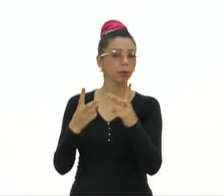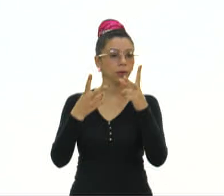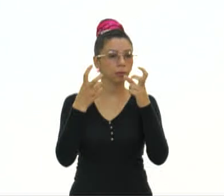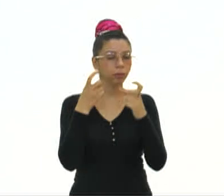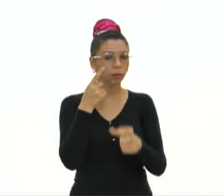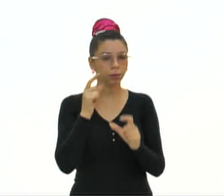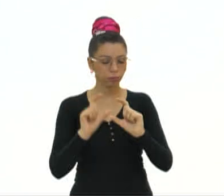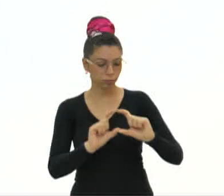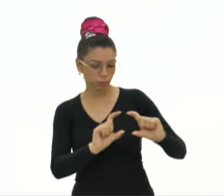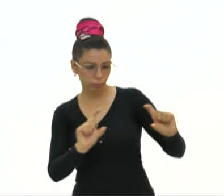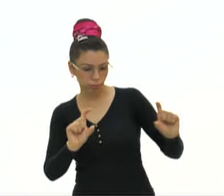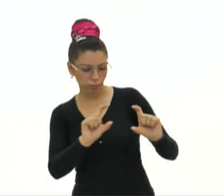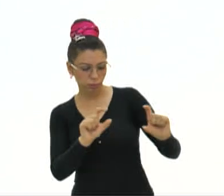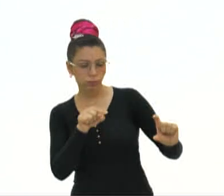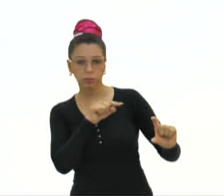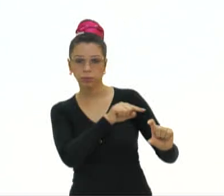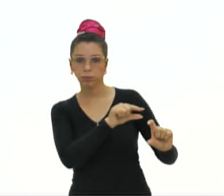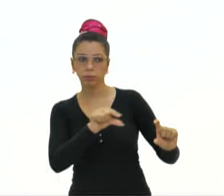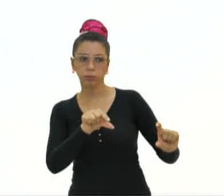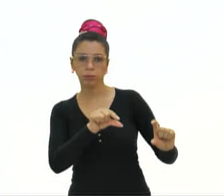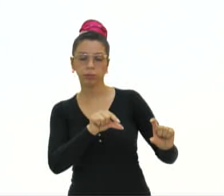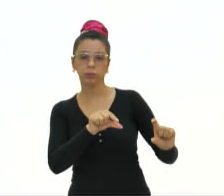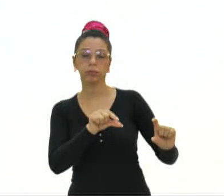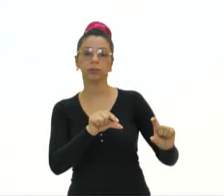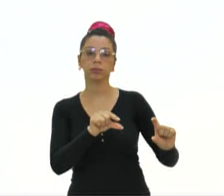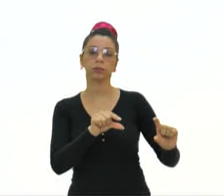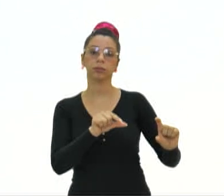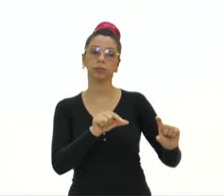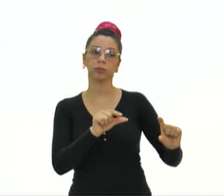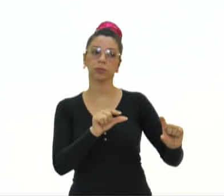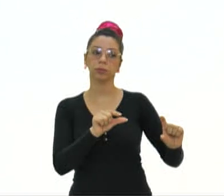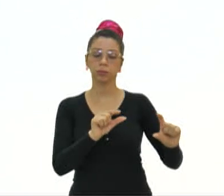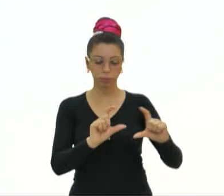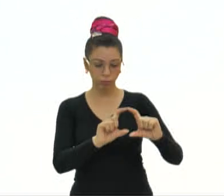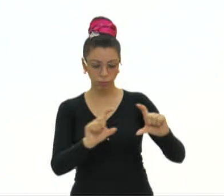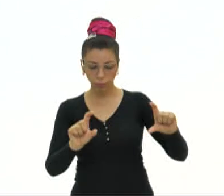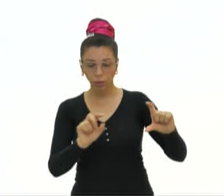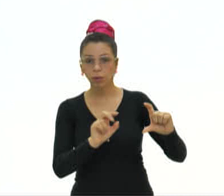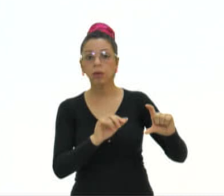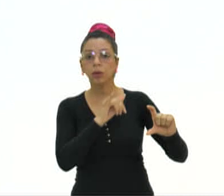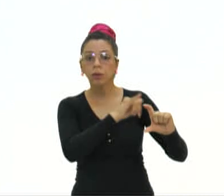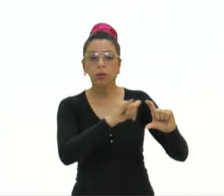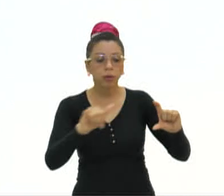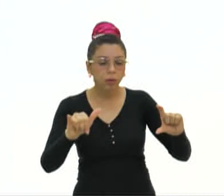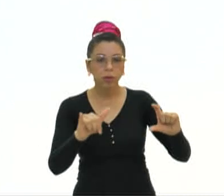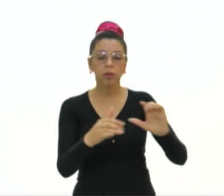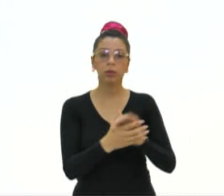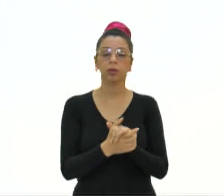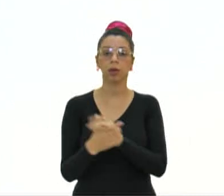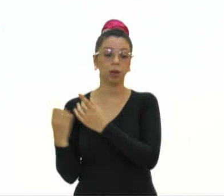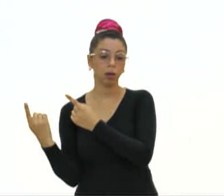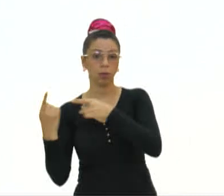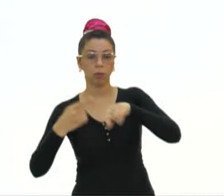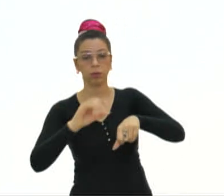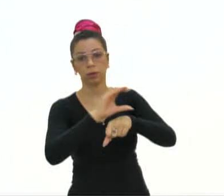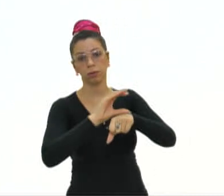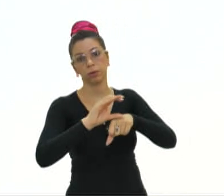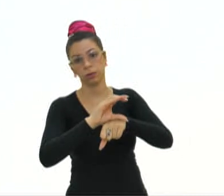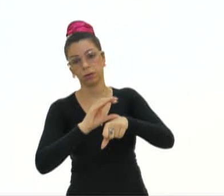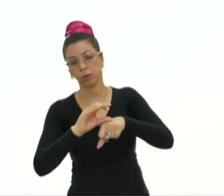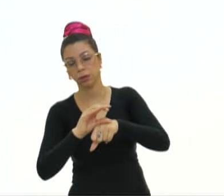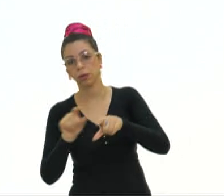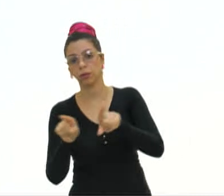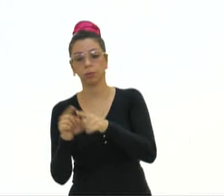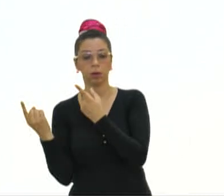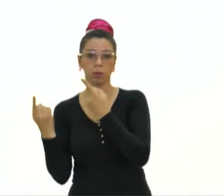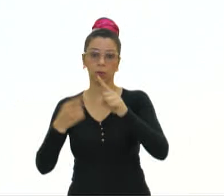bem no cantinho aqui, embaixo à sua esquerda, um bloquinho de notícia diz inconstitucional e anti-brasileiro. Então